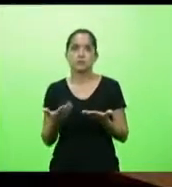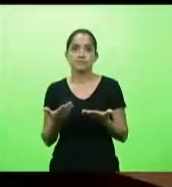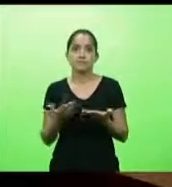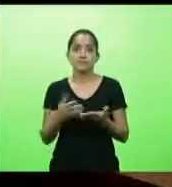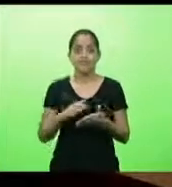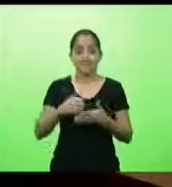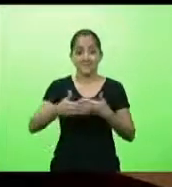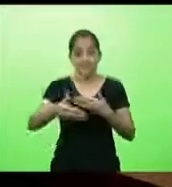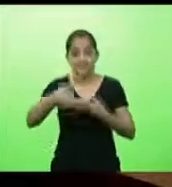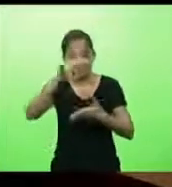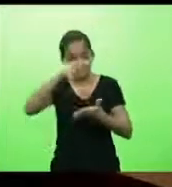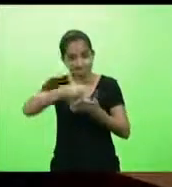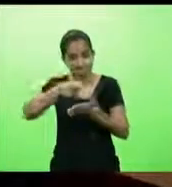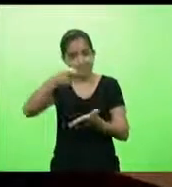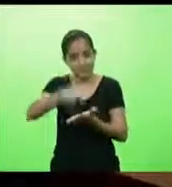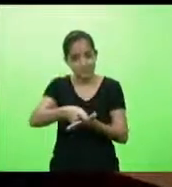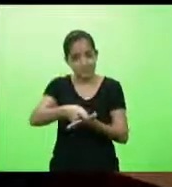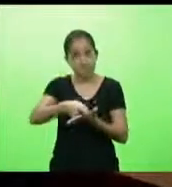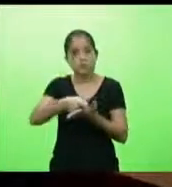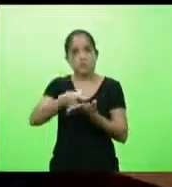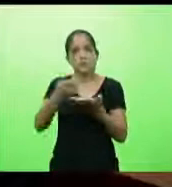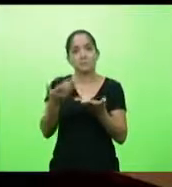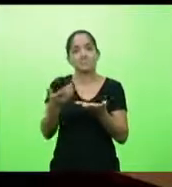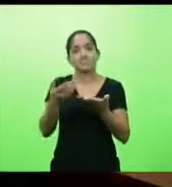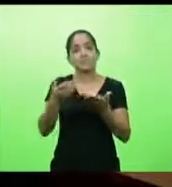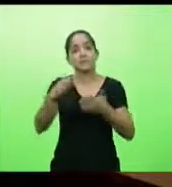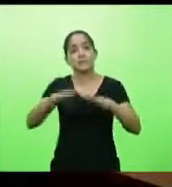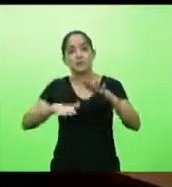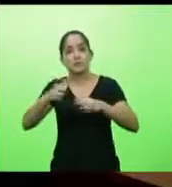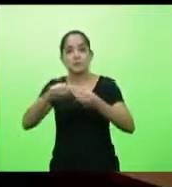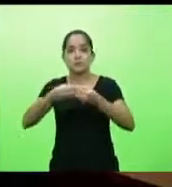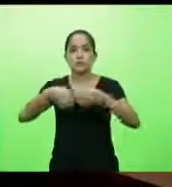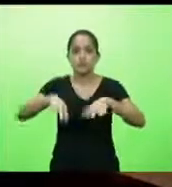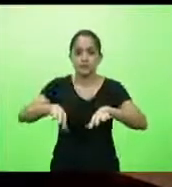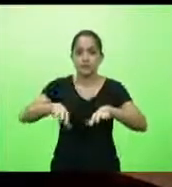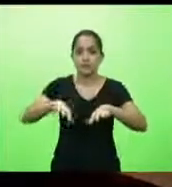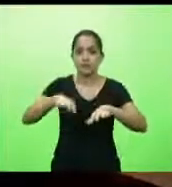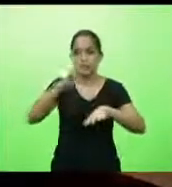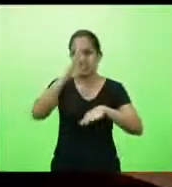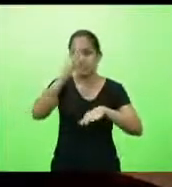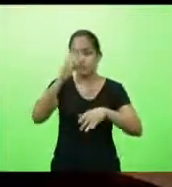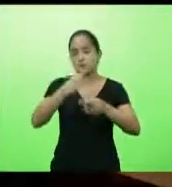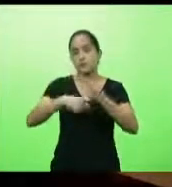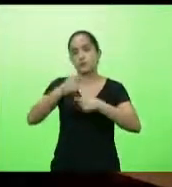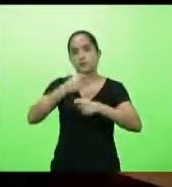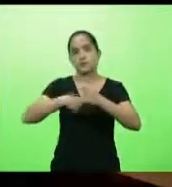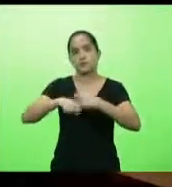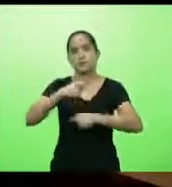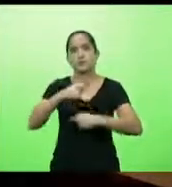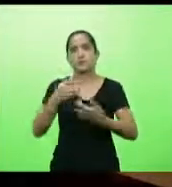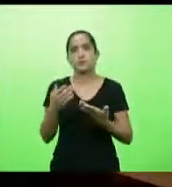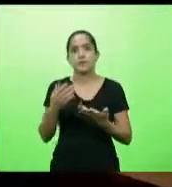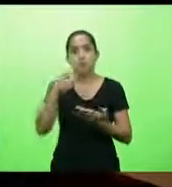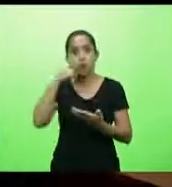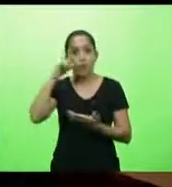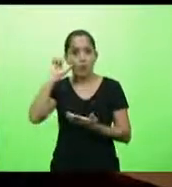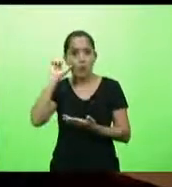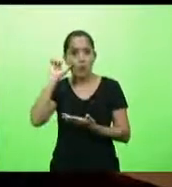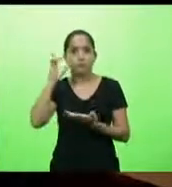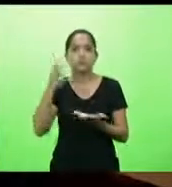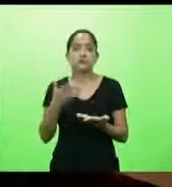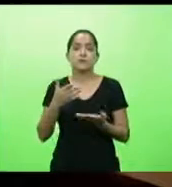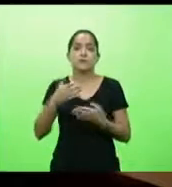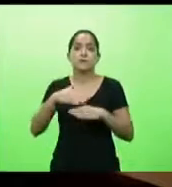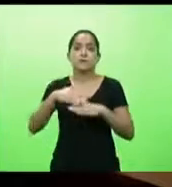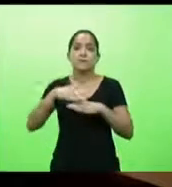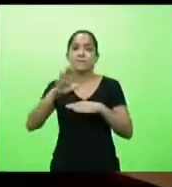medida mais dura e, talvez, aí com prejuízo, principalmente para a nossa economia. Tivemos, no dia de ontem, a manifestação de mais de